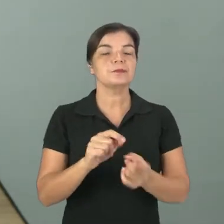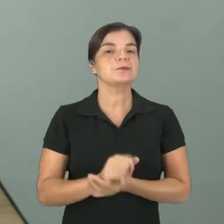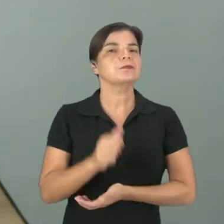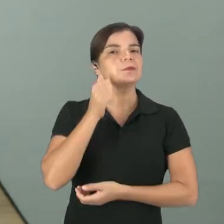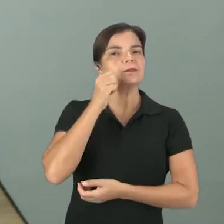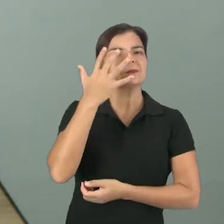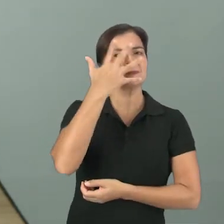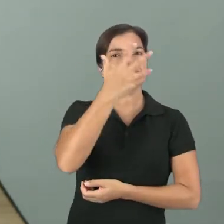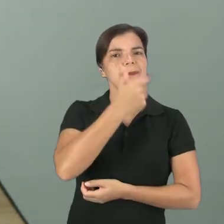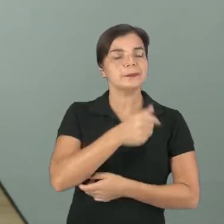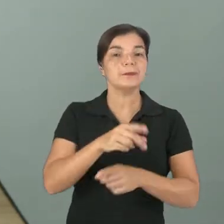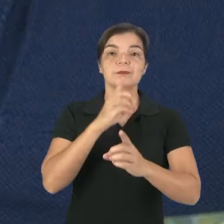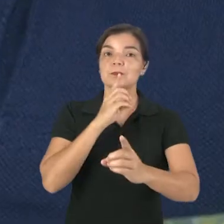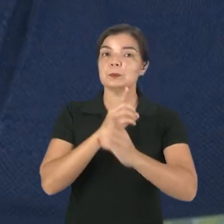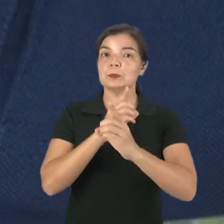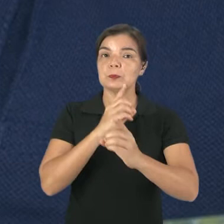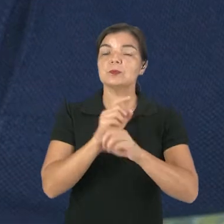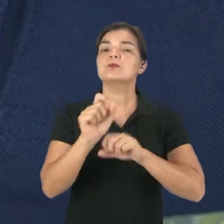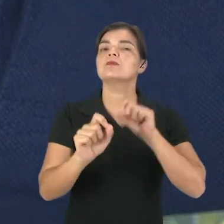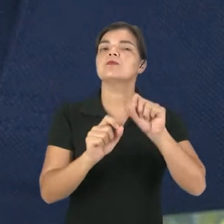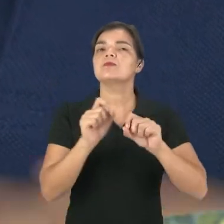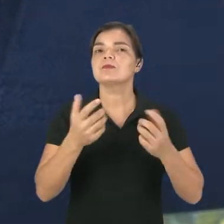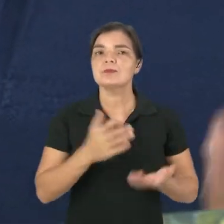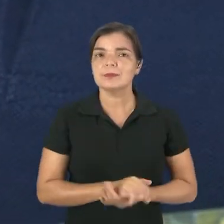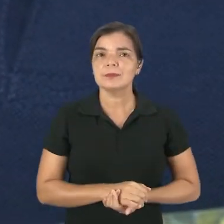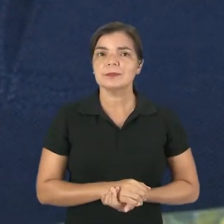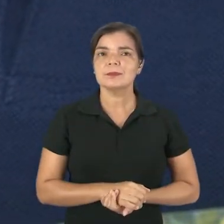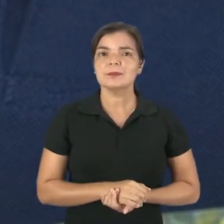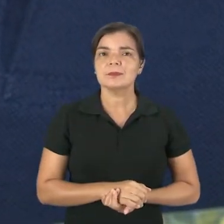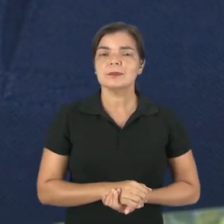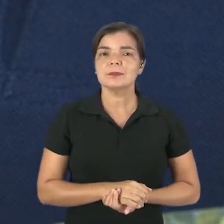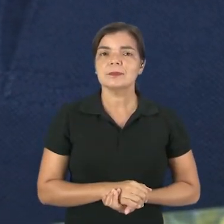bela moça que ela se encontra num estado de